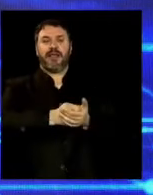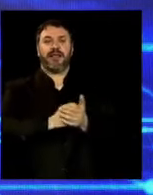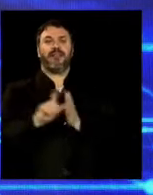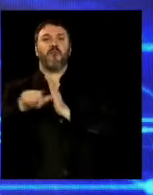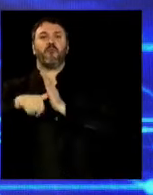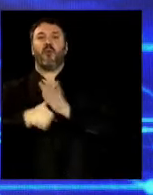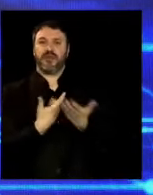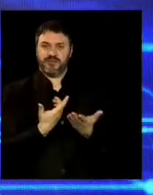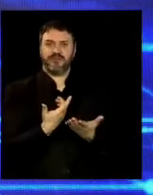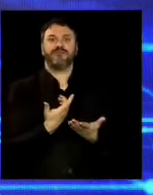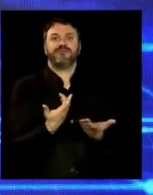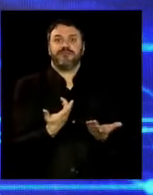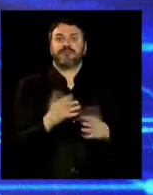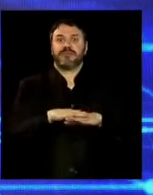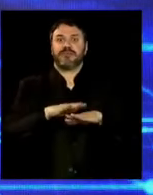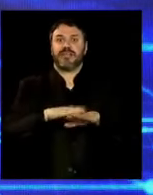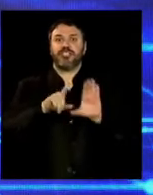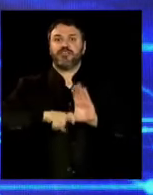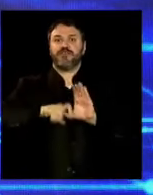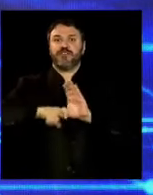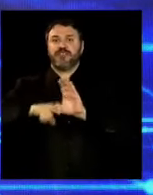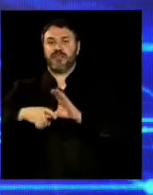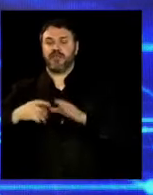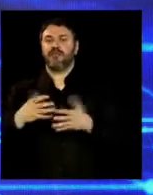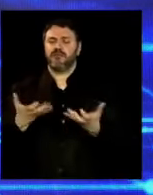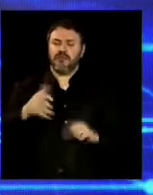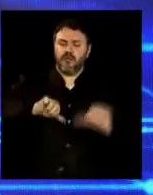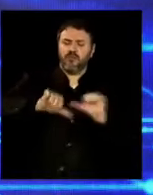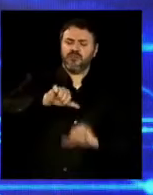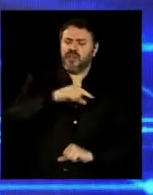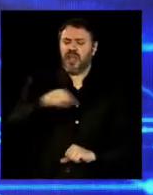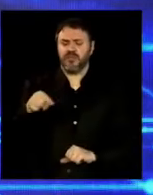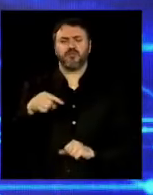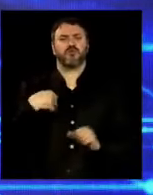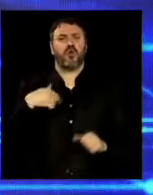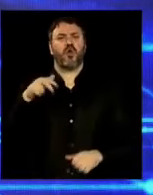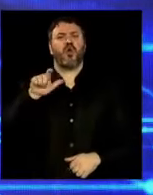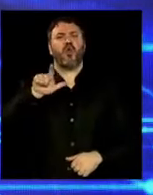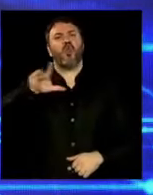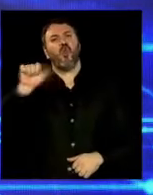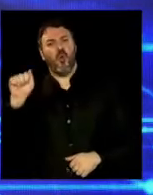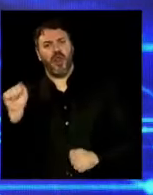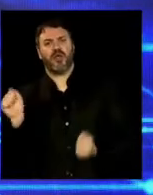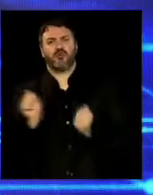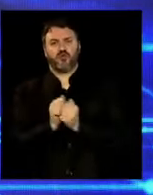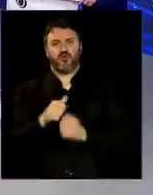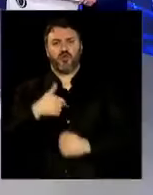situação que nós queremos modificar. Com Lula na presidência, nós, eu e tu no governo do Estado, réplica, a gente vira essa página. Por favor.